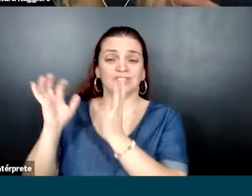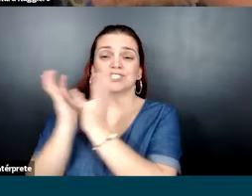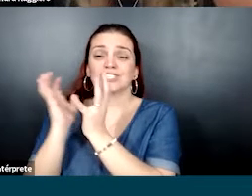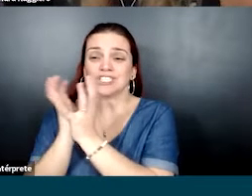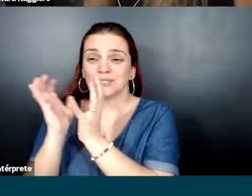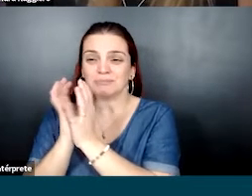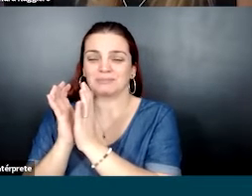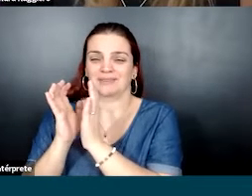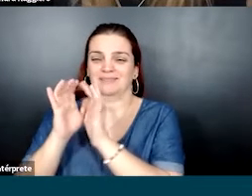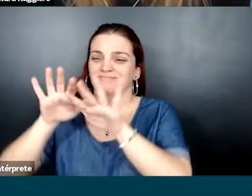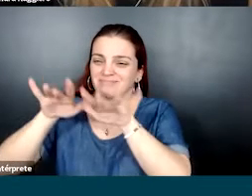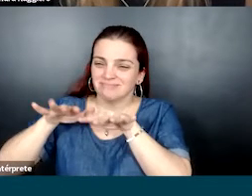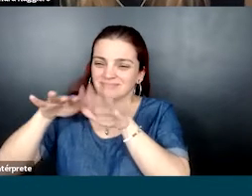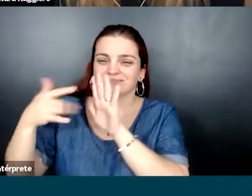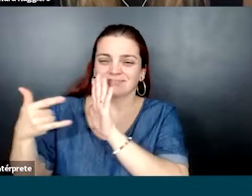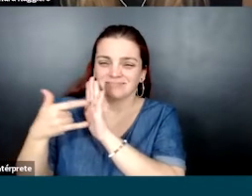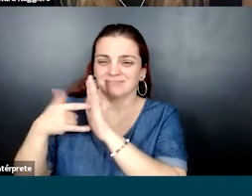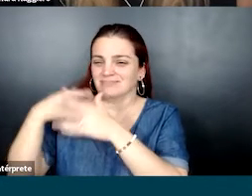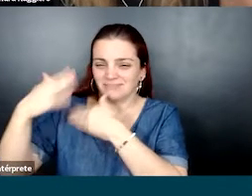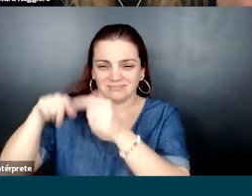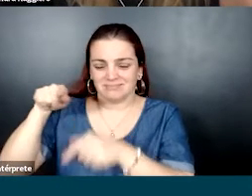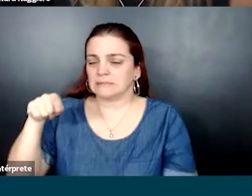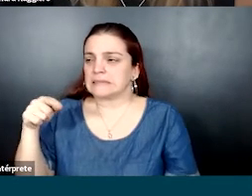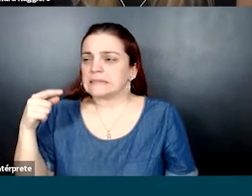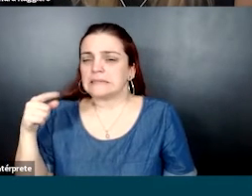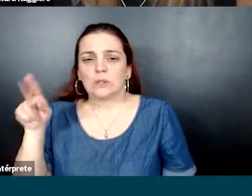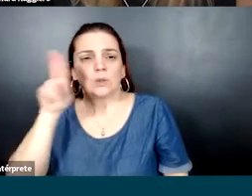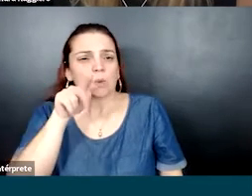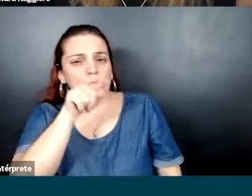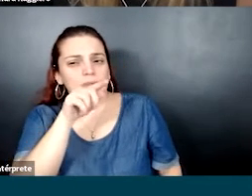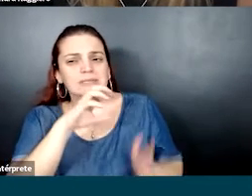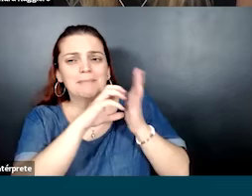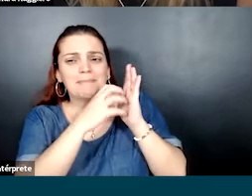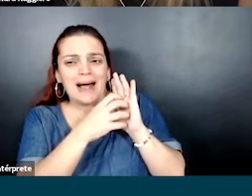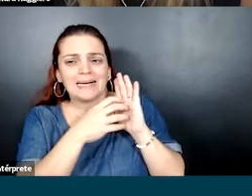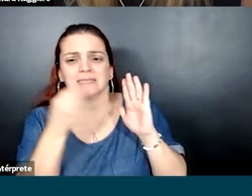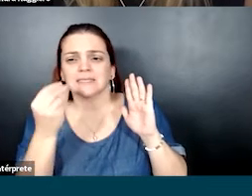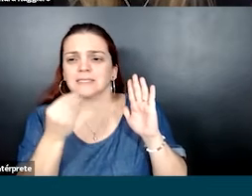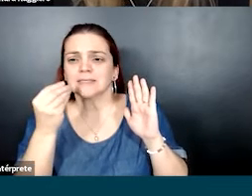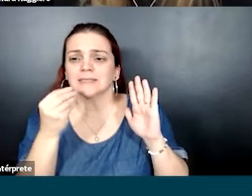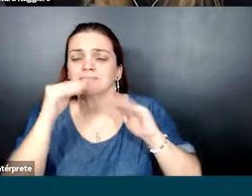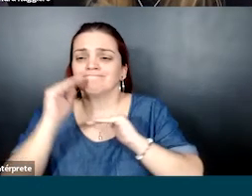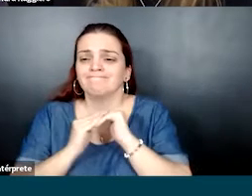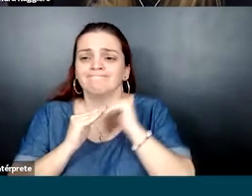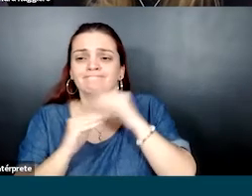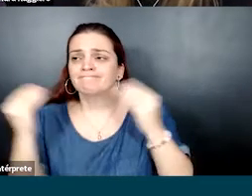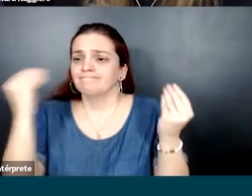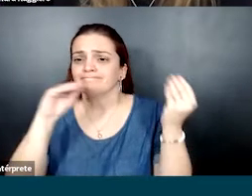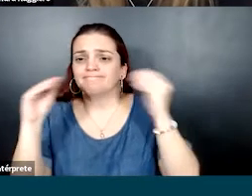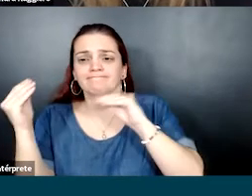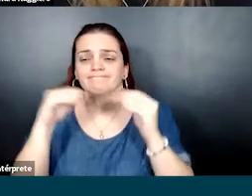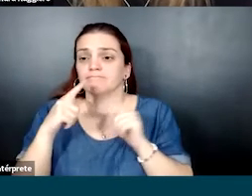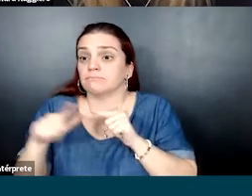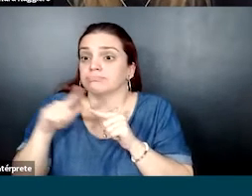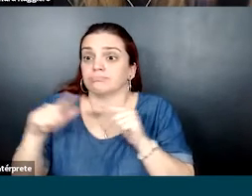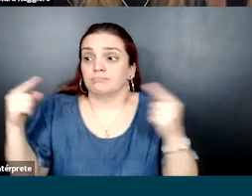cientistas, eles sofriam muitos problemas por utilizar essa base de dados na construção de seus produtos